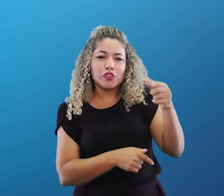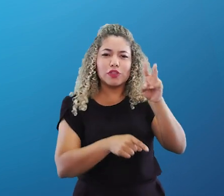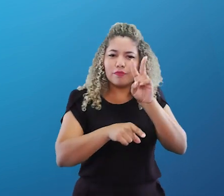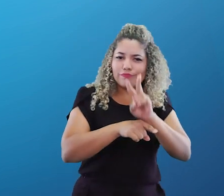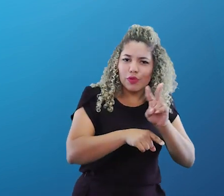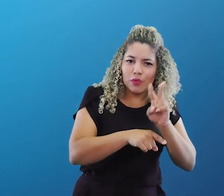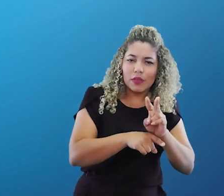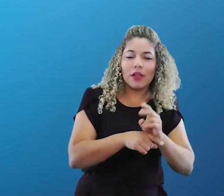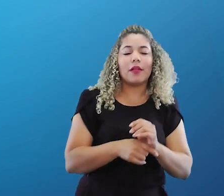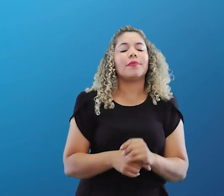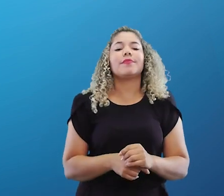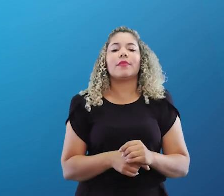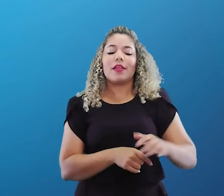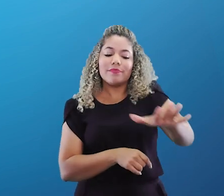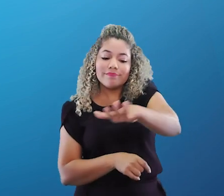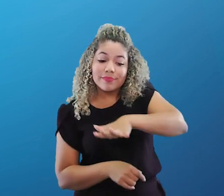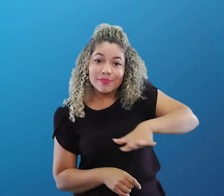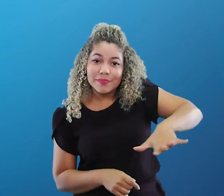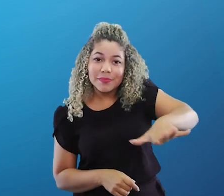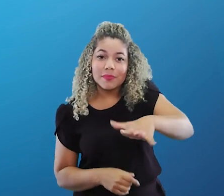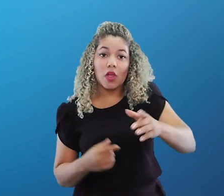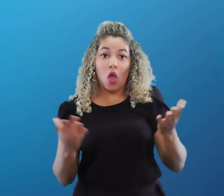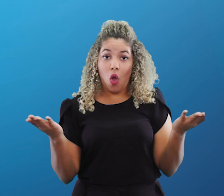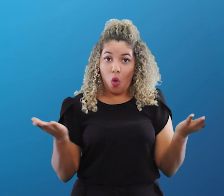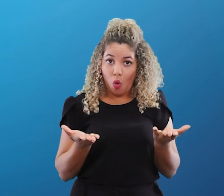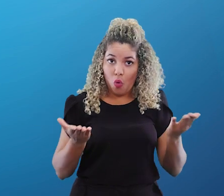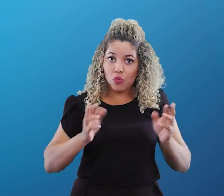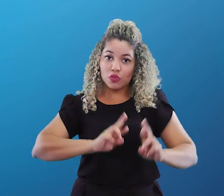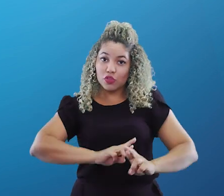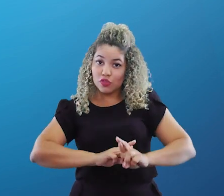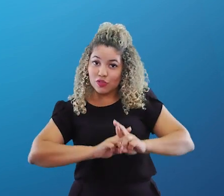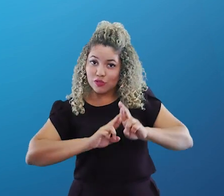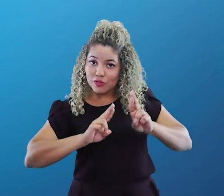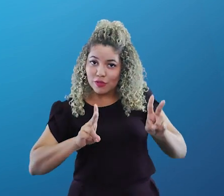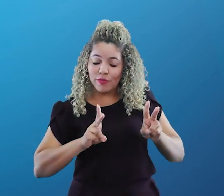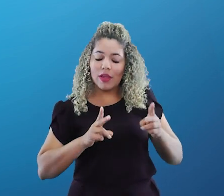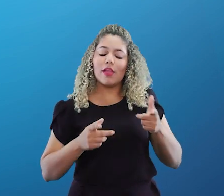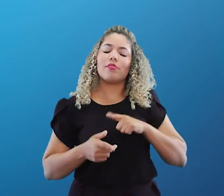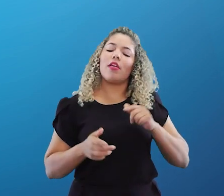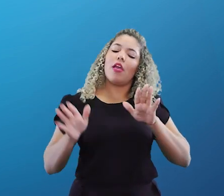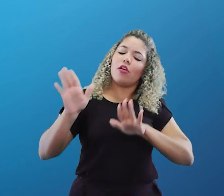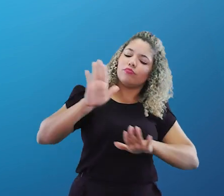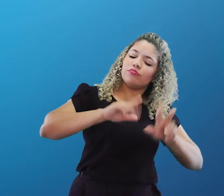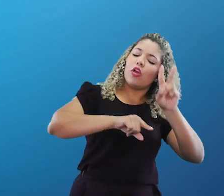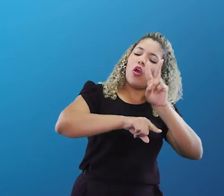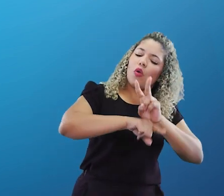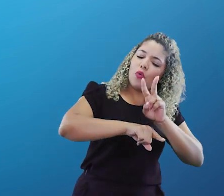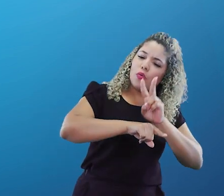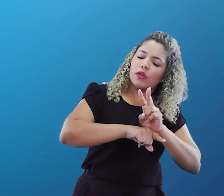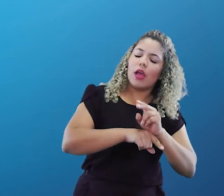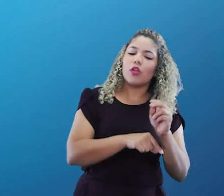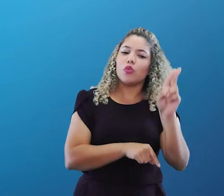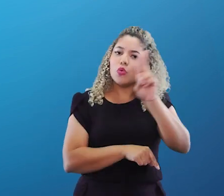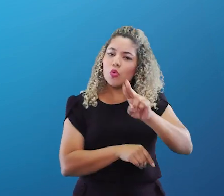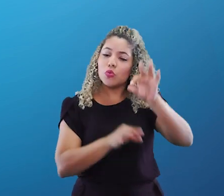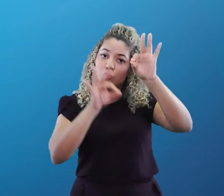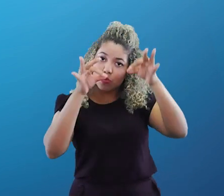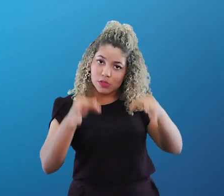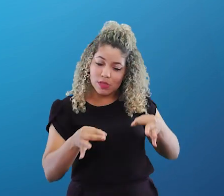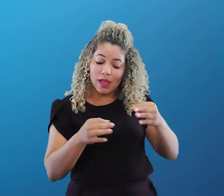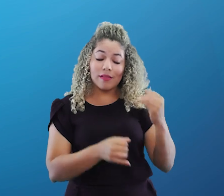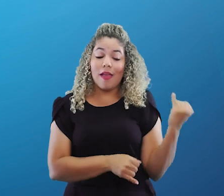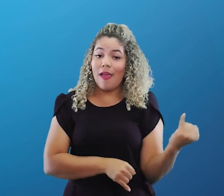não houve a preservação dos recursos. Hoje, se tem um olhar muito cuidadoso em relação à exploração desses recursos, entende-se que